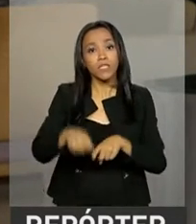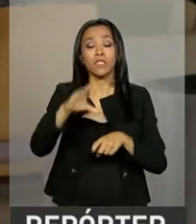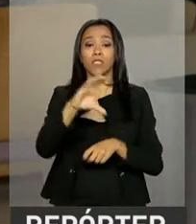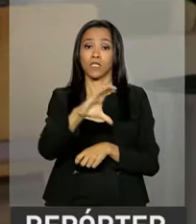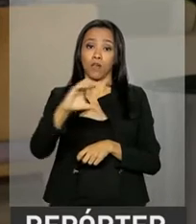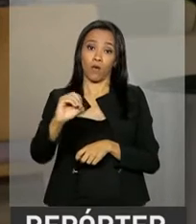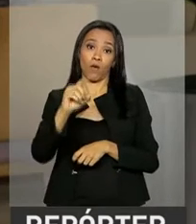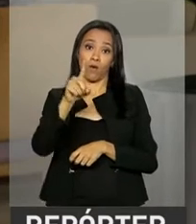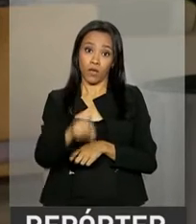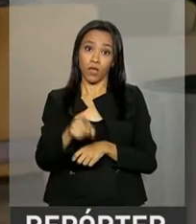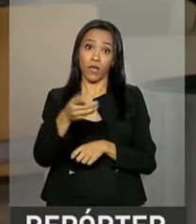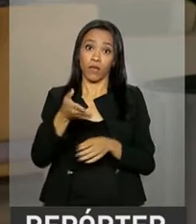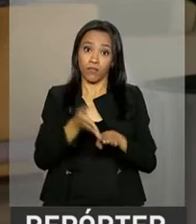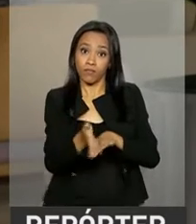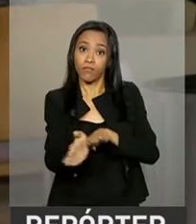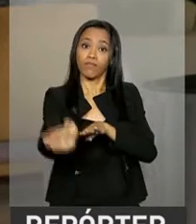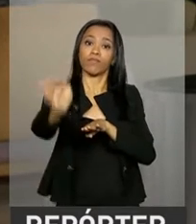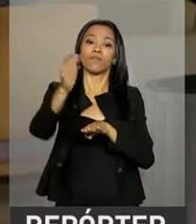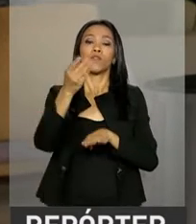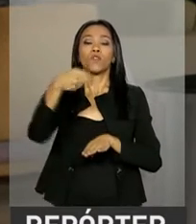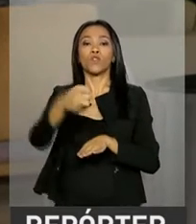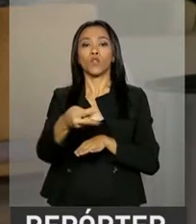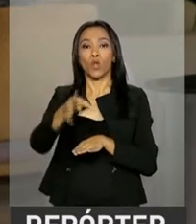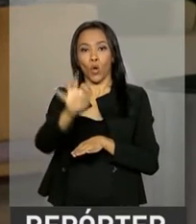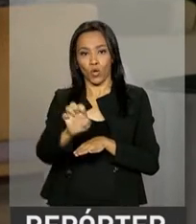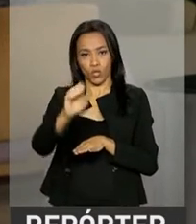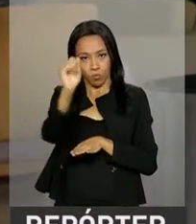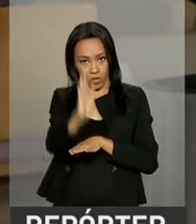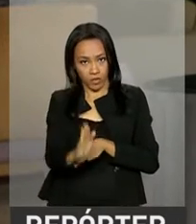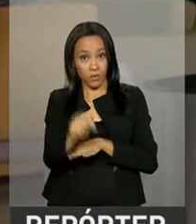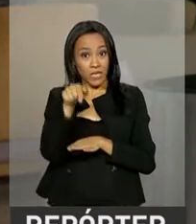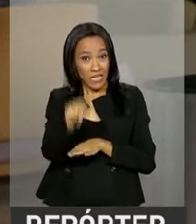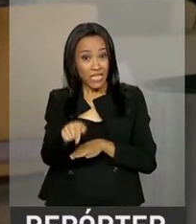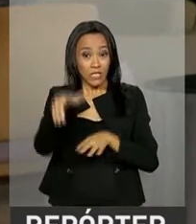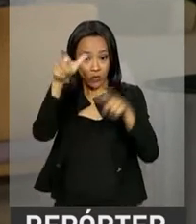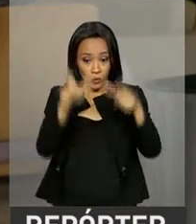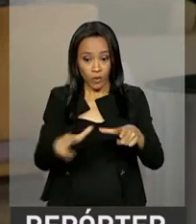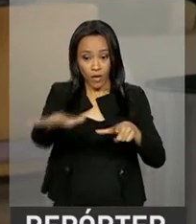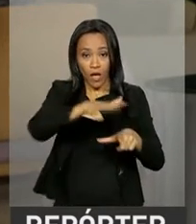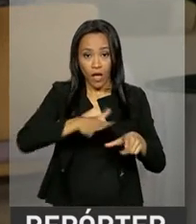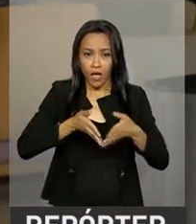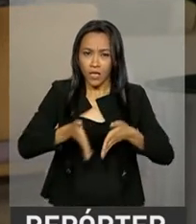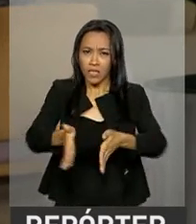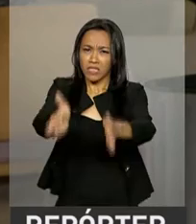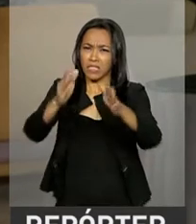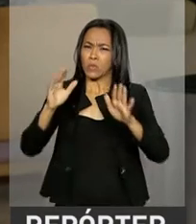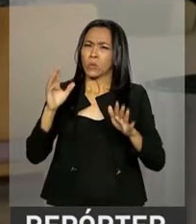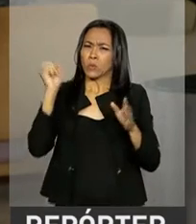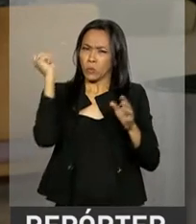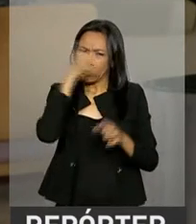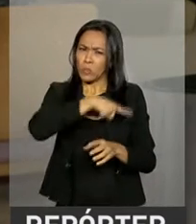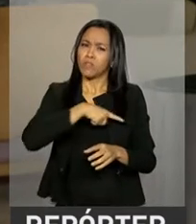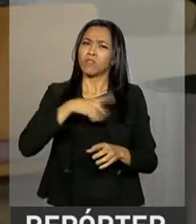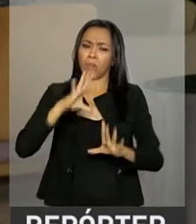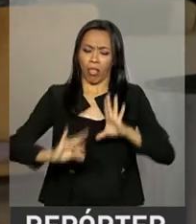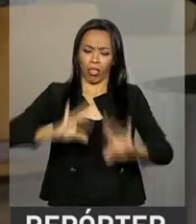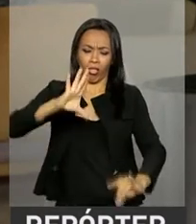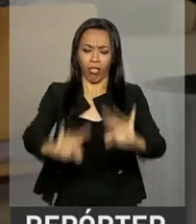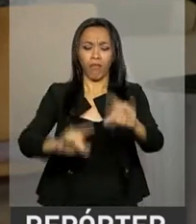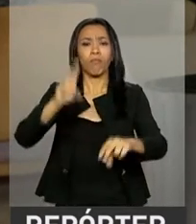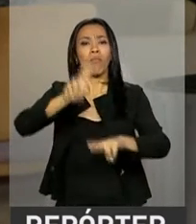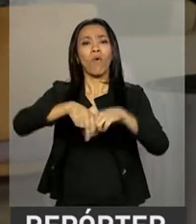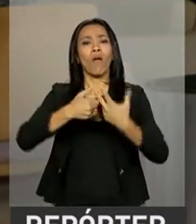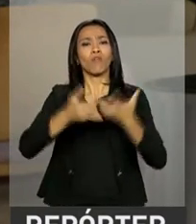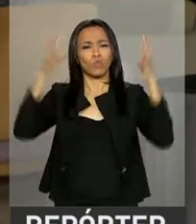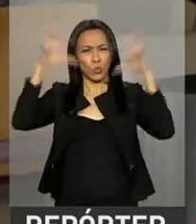do arco norte do país. E há mais de uma semana a região vinha sofrendo aí com fortes chuvas que vinham provocando aí